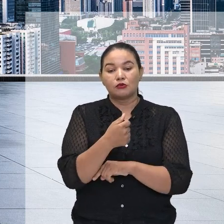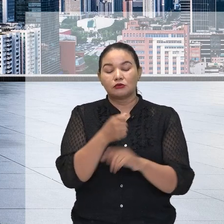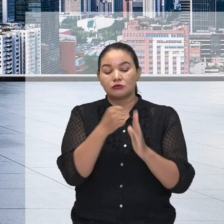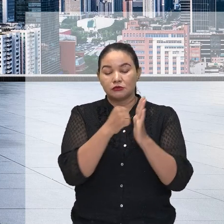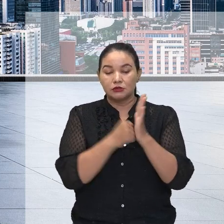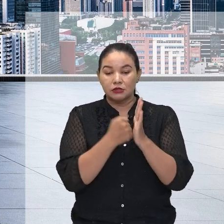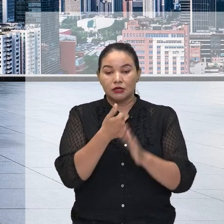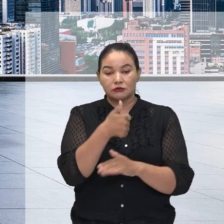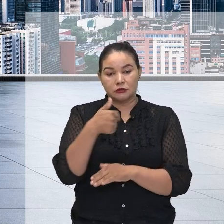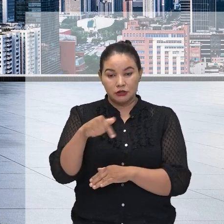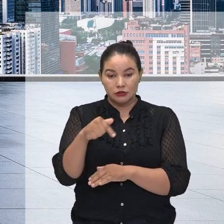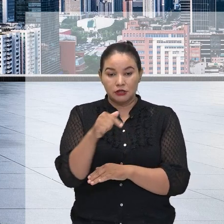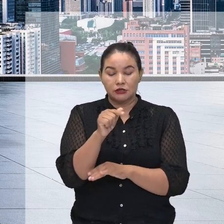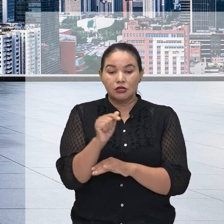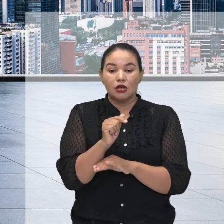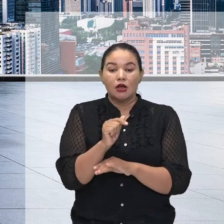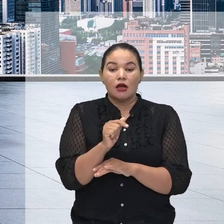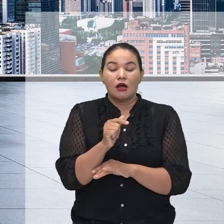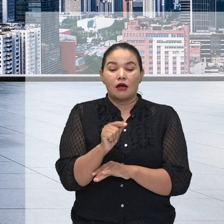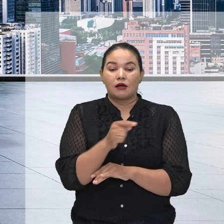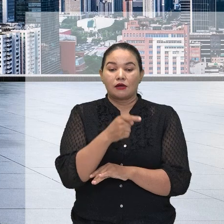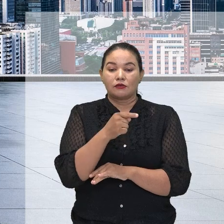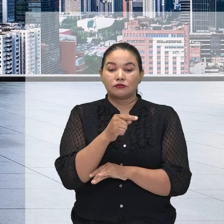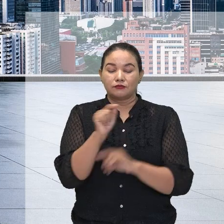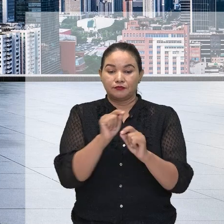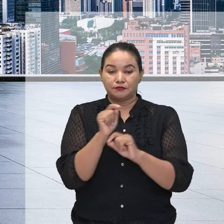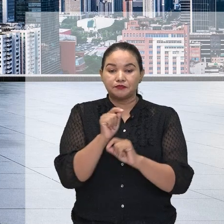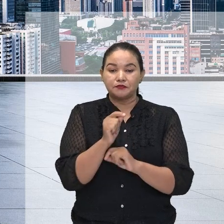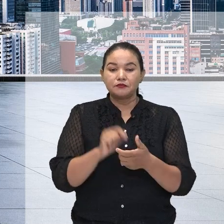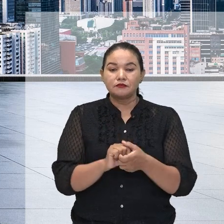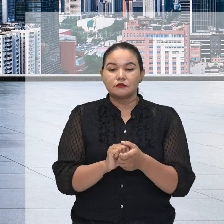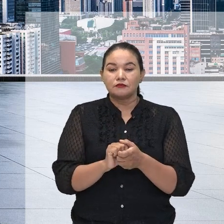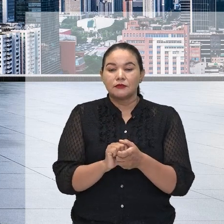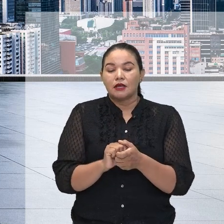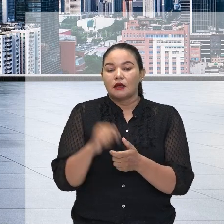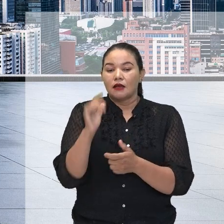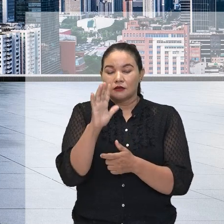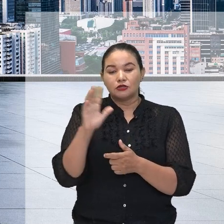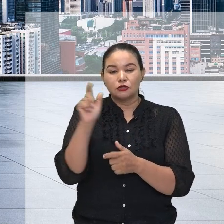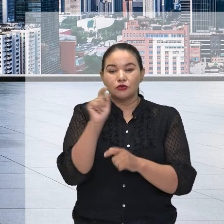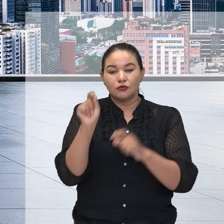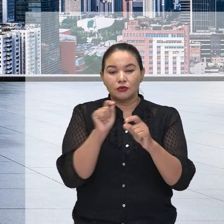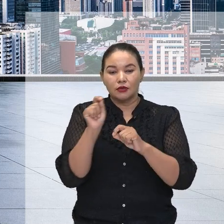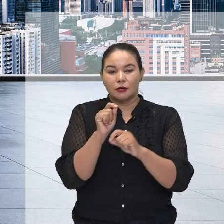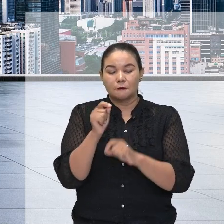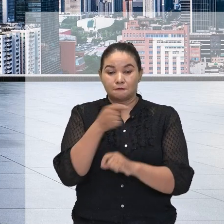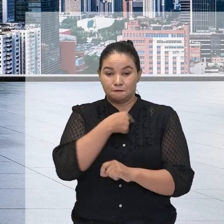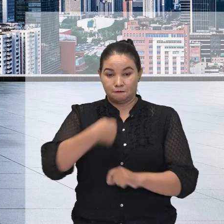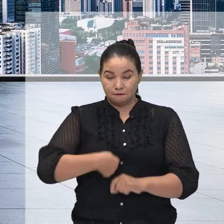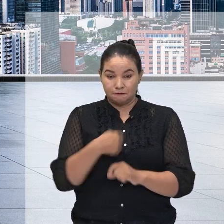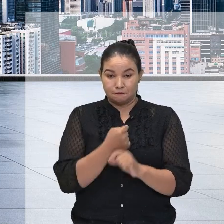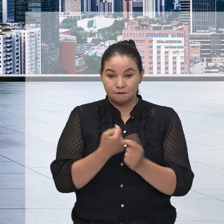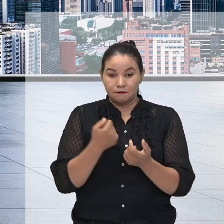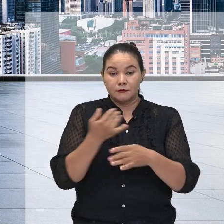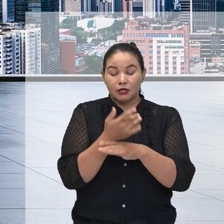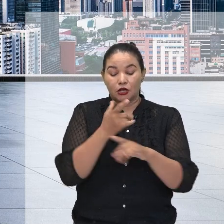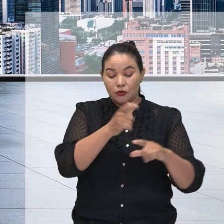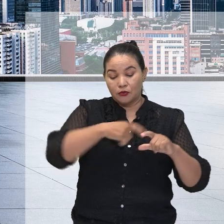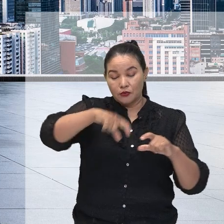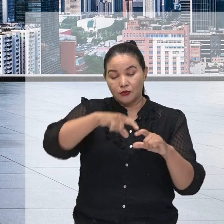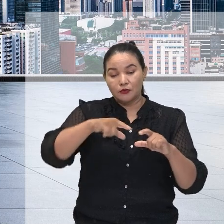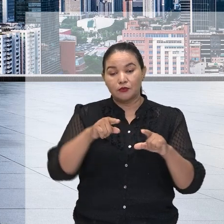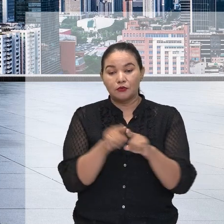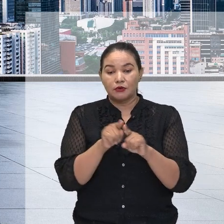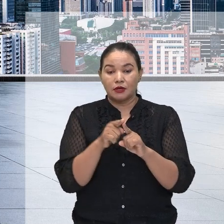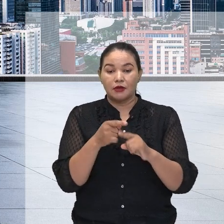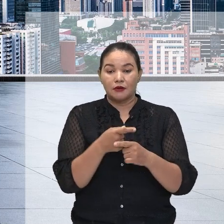chineses, eles anexaram o arquipélago, tá? Que no período ali de 1887 passou